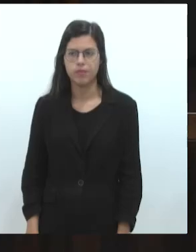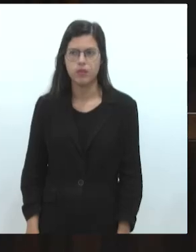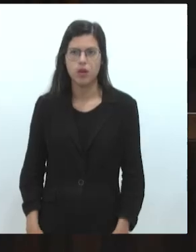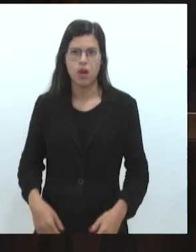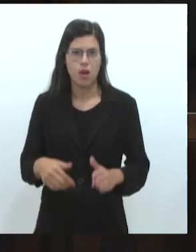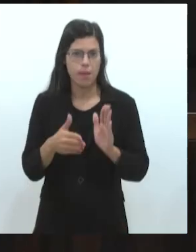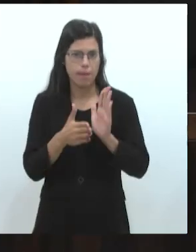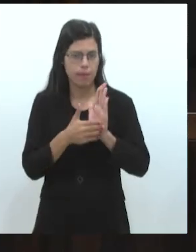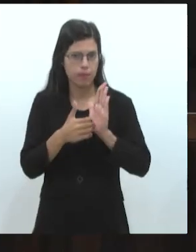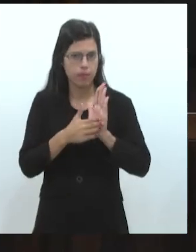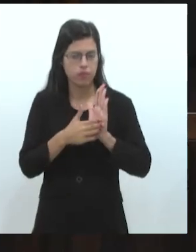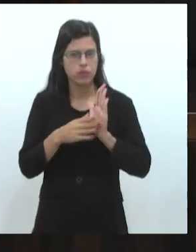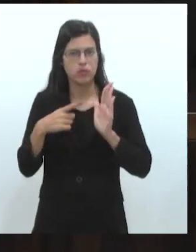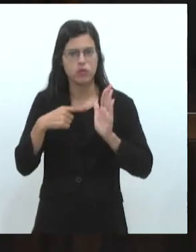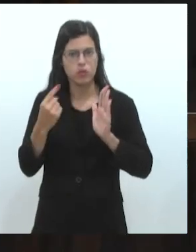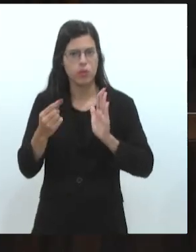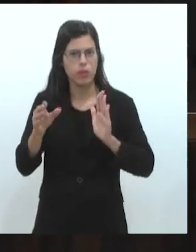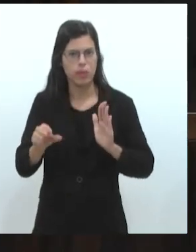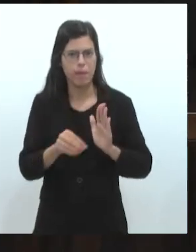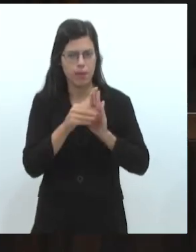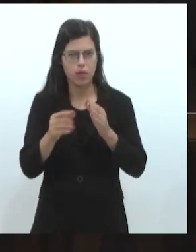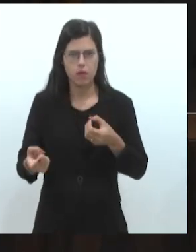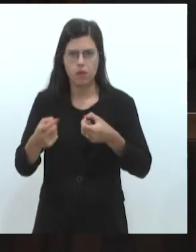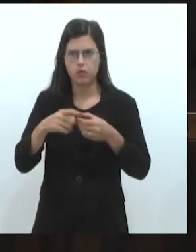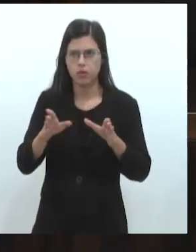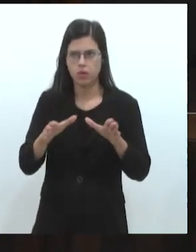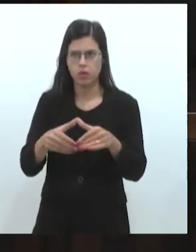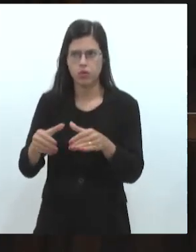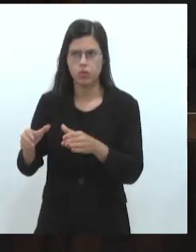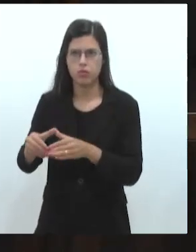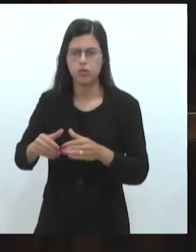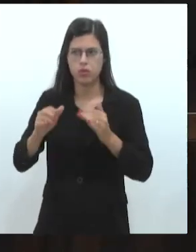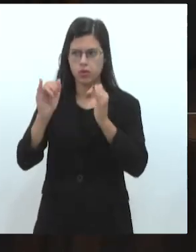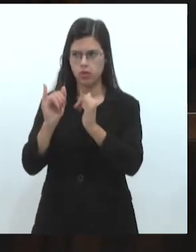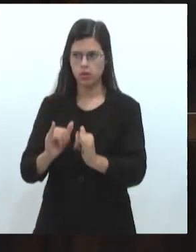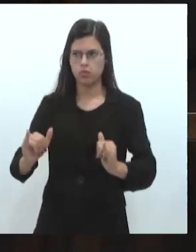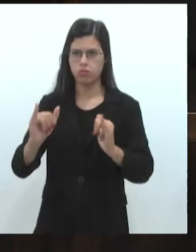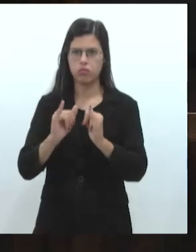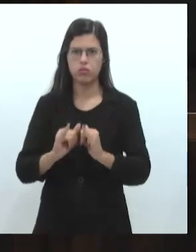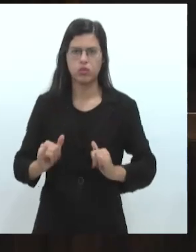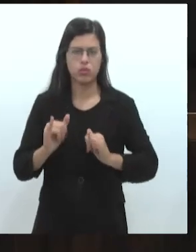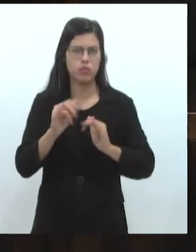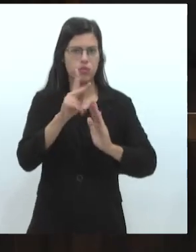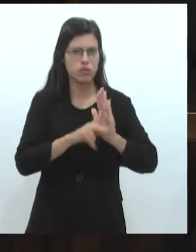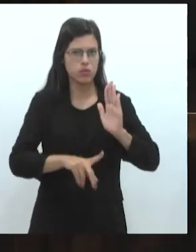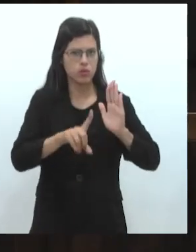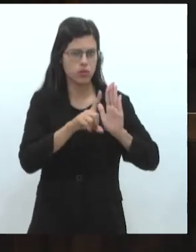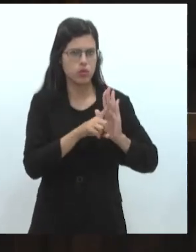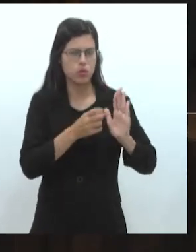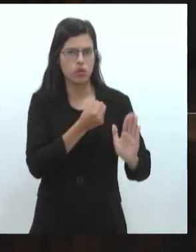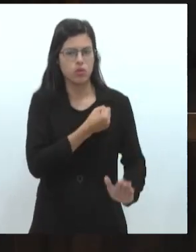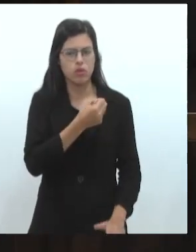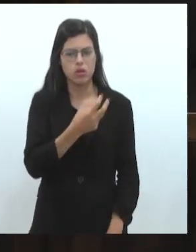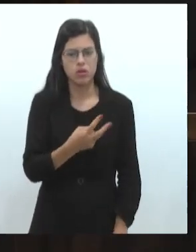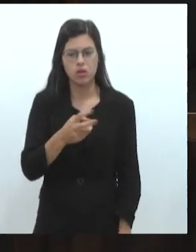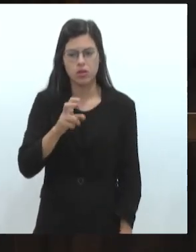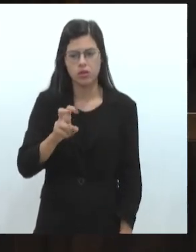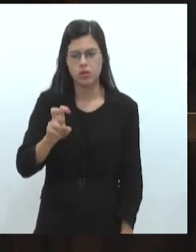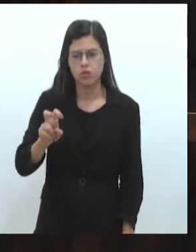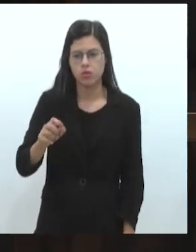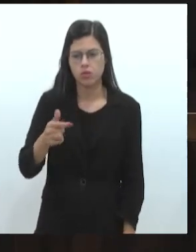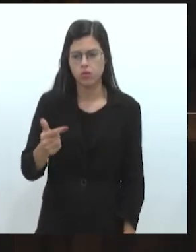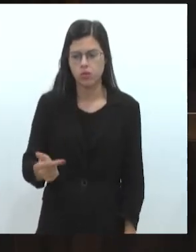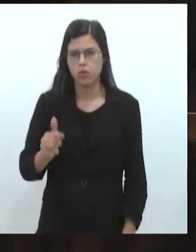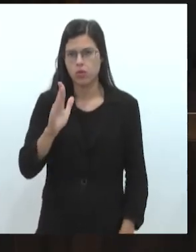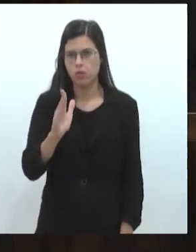presente proposta recebeu uma emenda e retorna às comissões. Anuncio projeto de lei número 3552, de